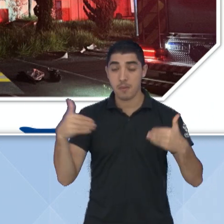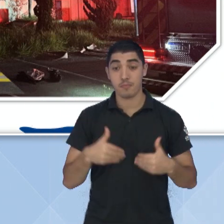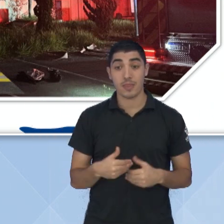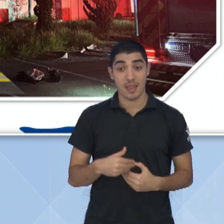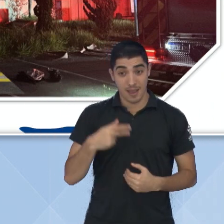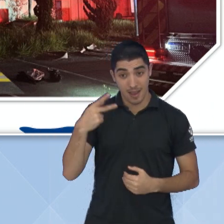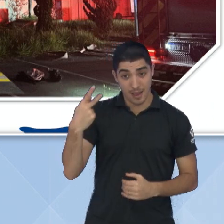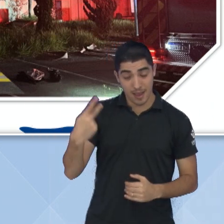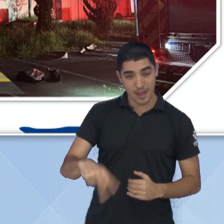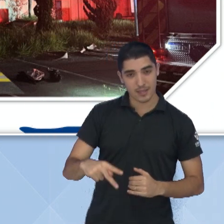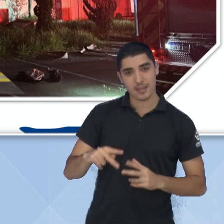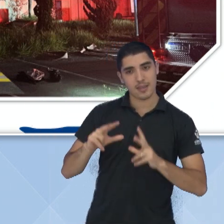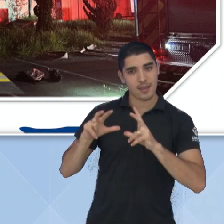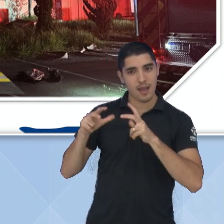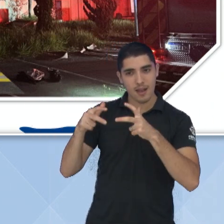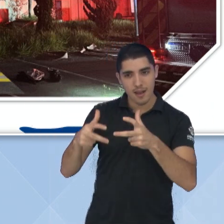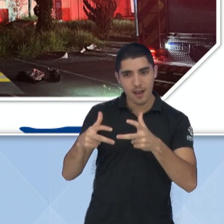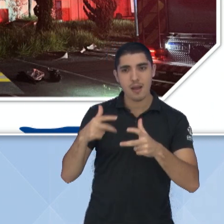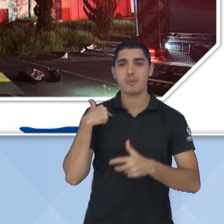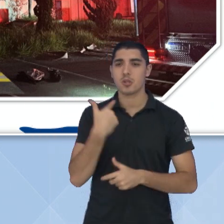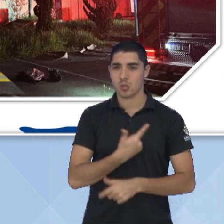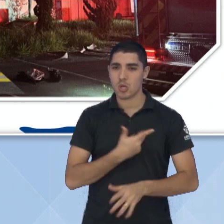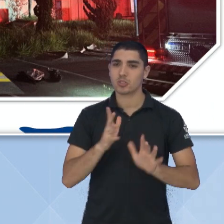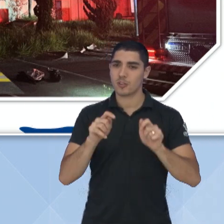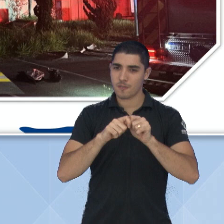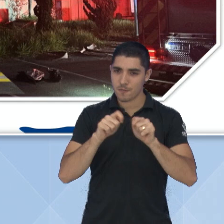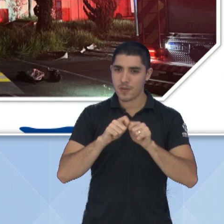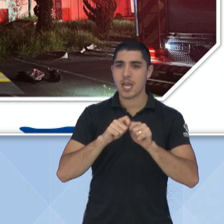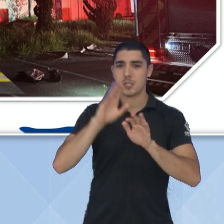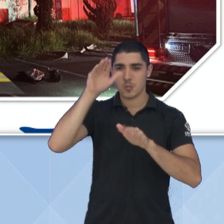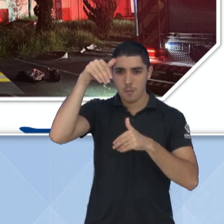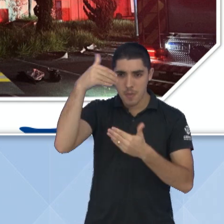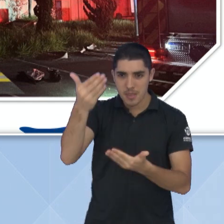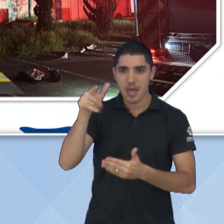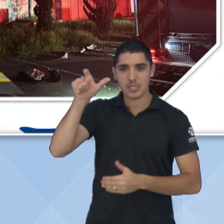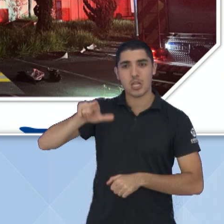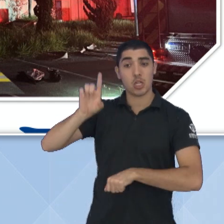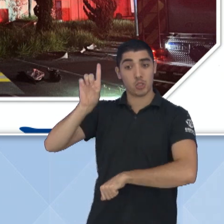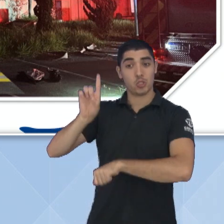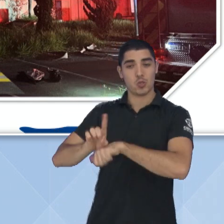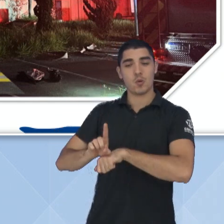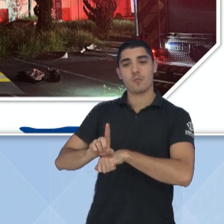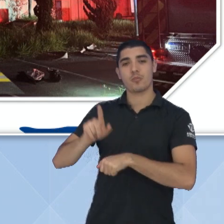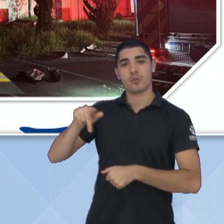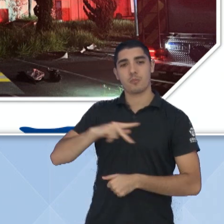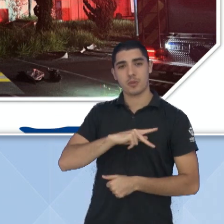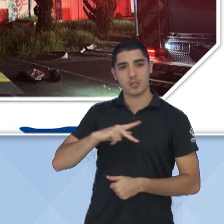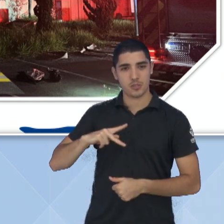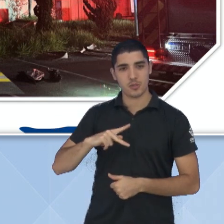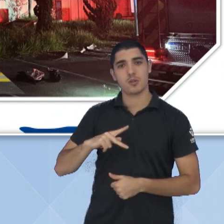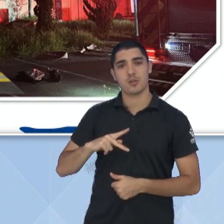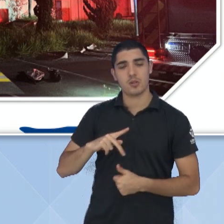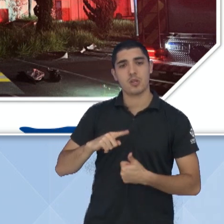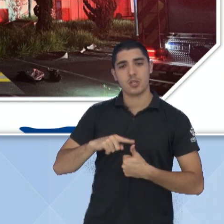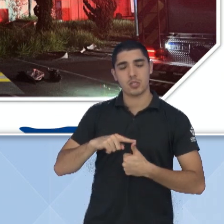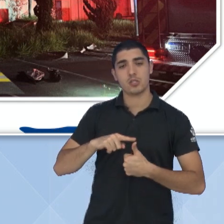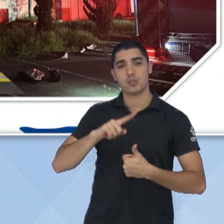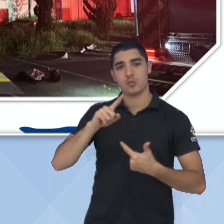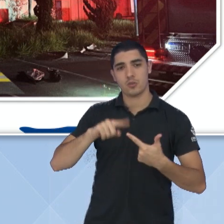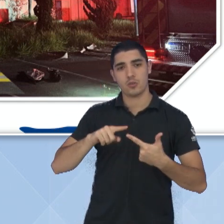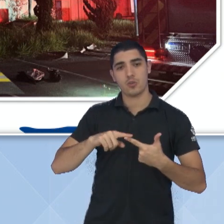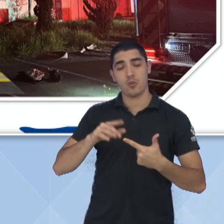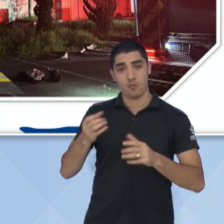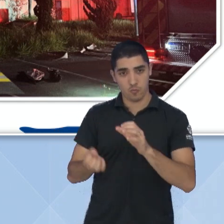realizamos várias homenagens para a sua diretoria. O presidente João Idebrando, o fundador